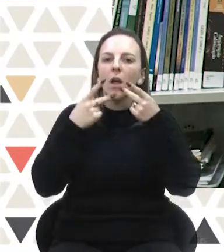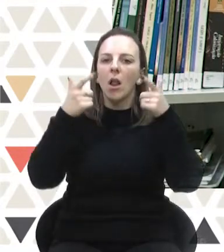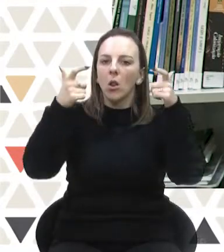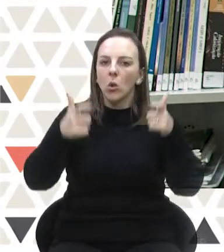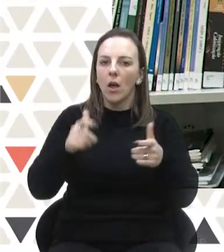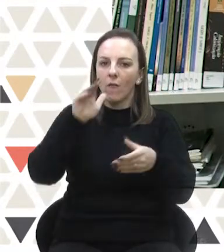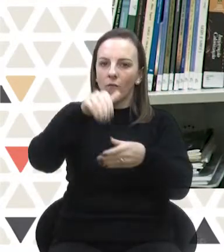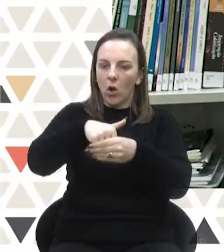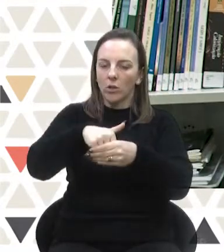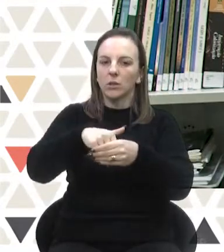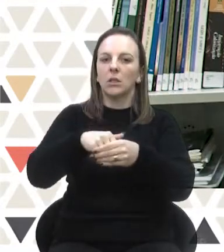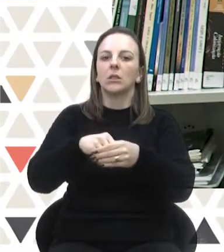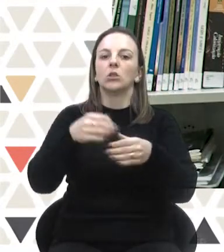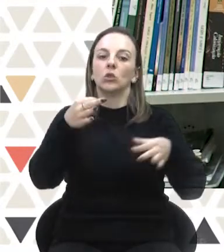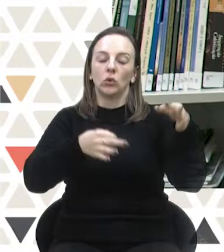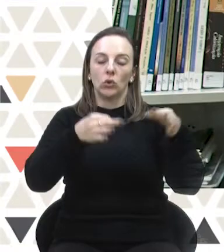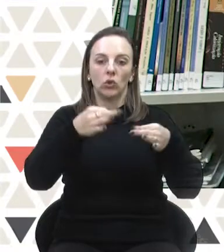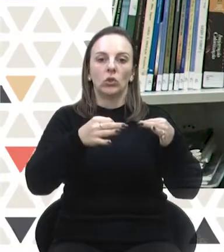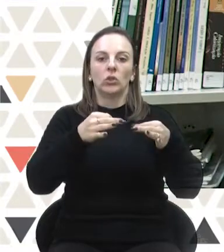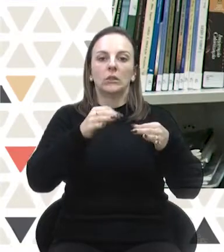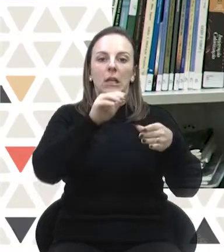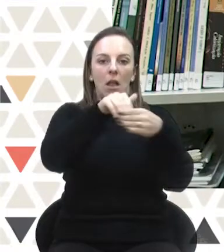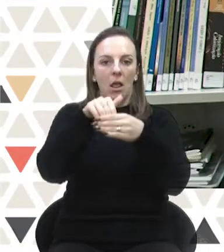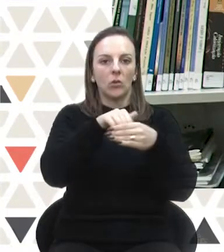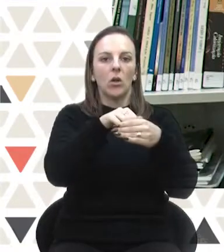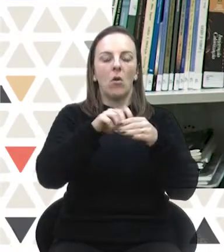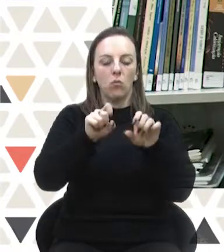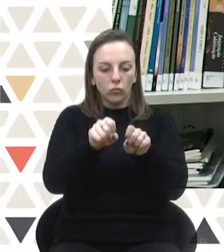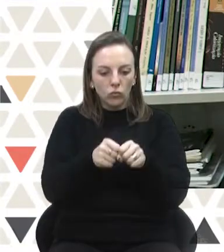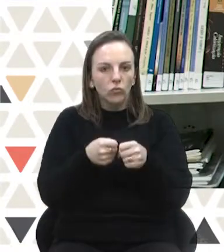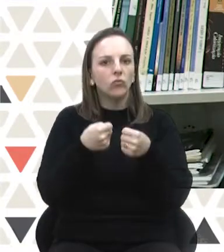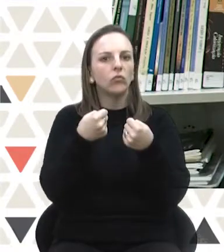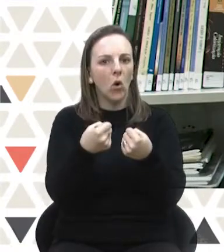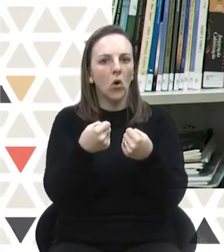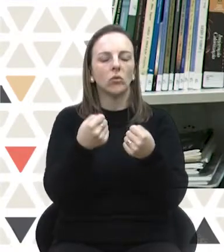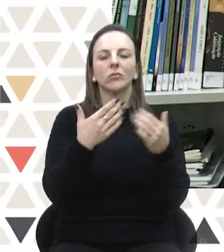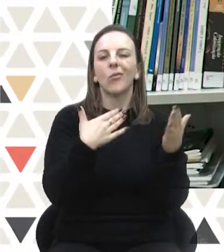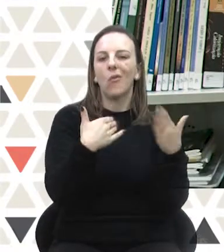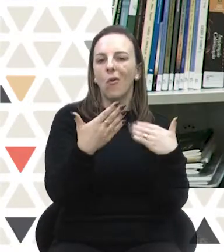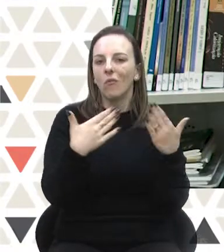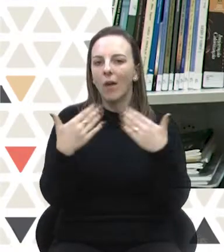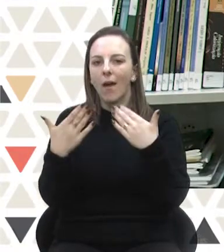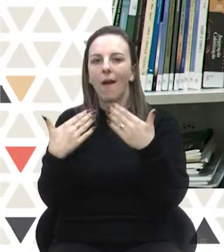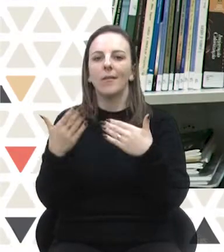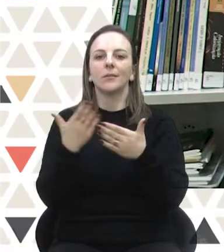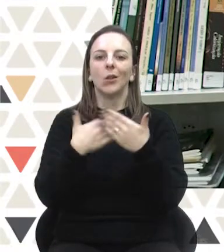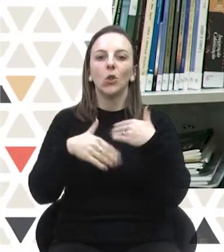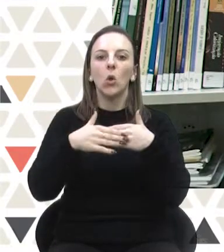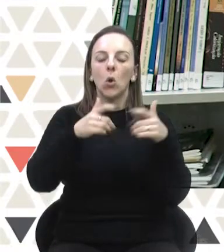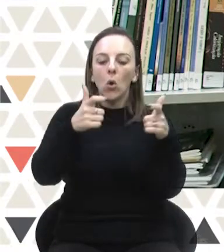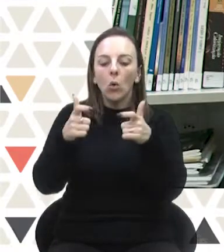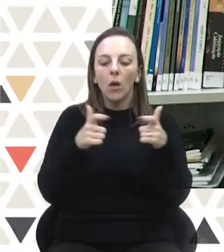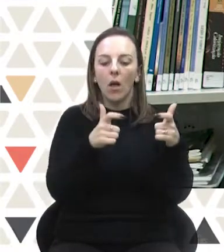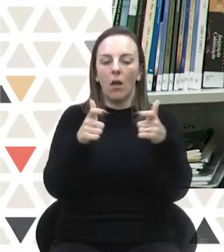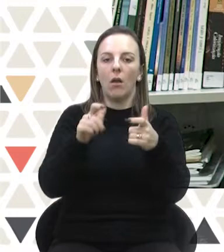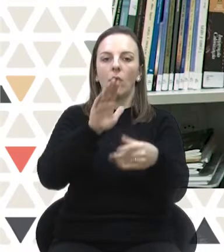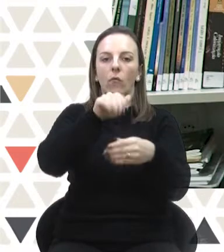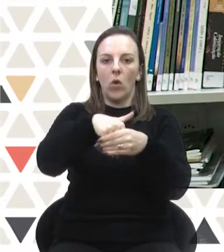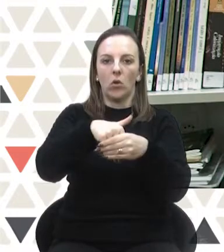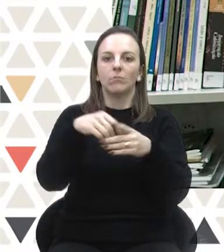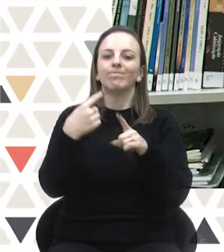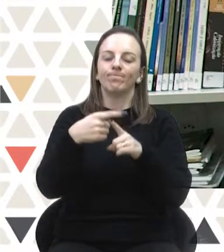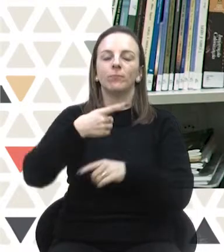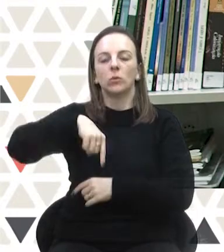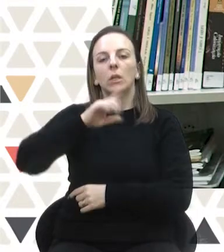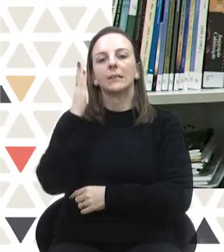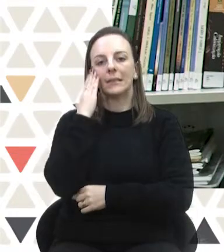de votação, a Justiça Eleitoral tem feito um esforço de conversa com todos os locais